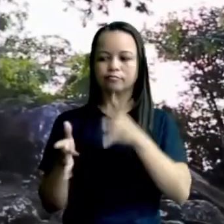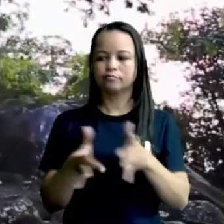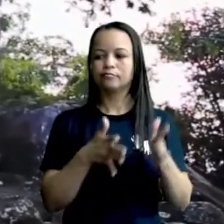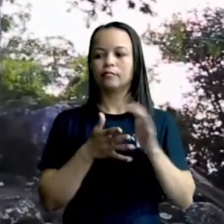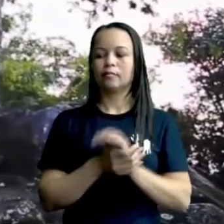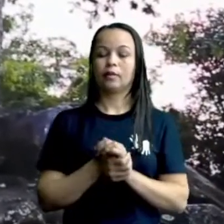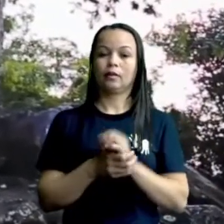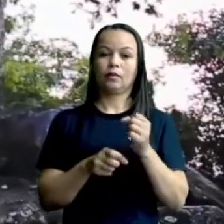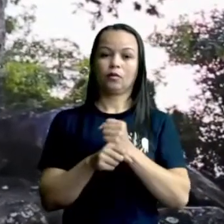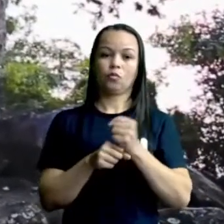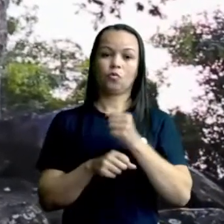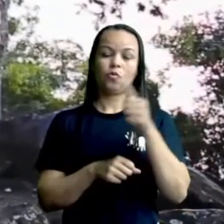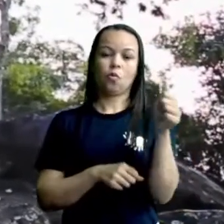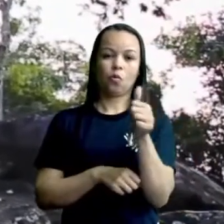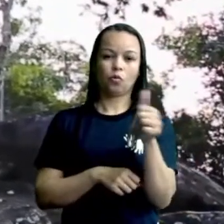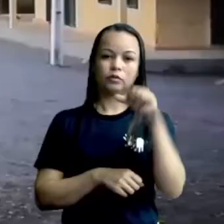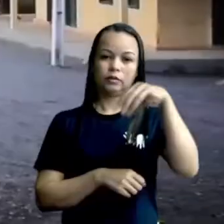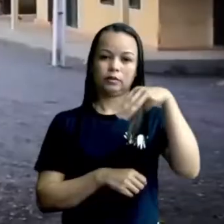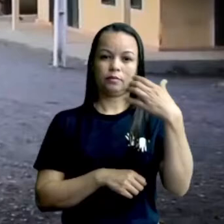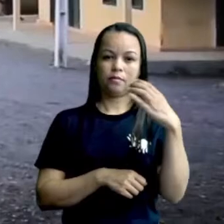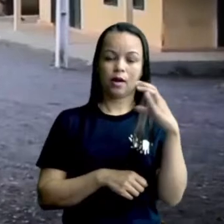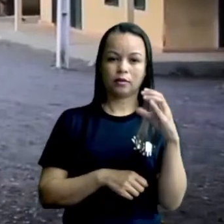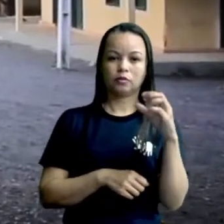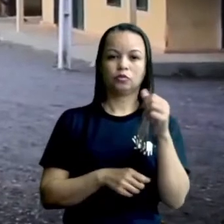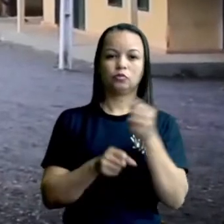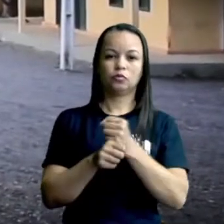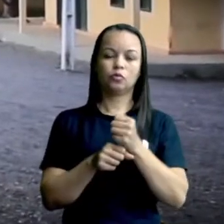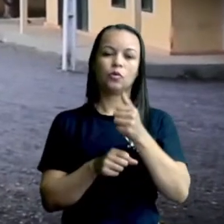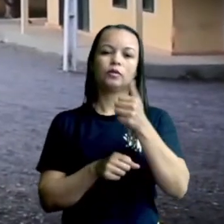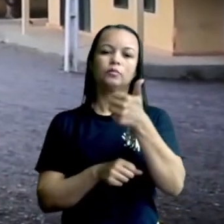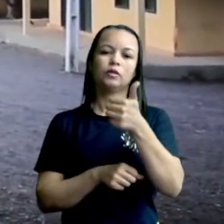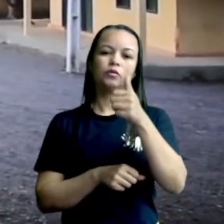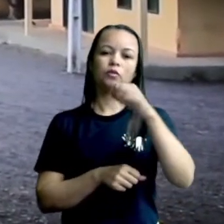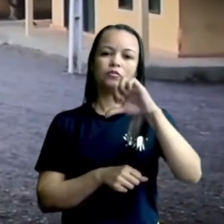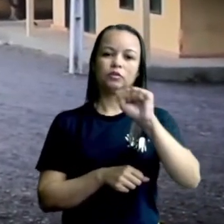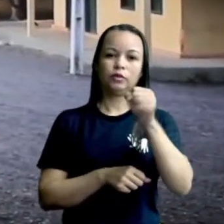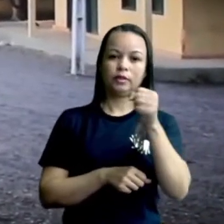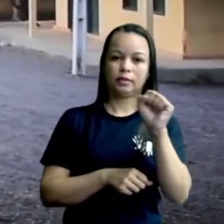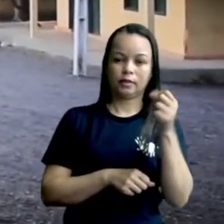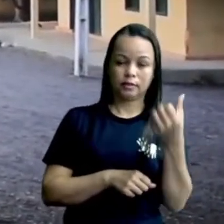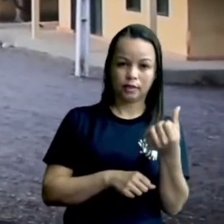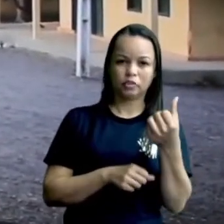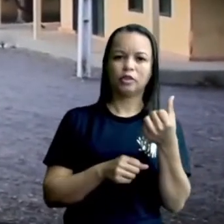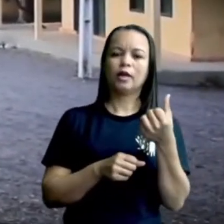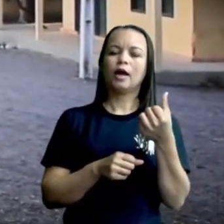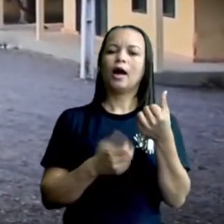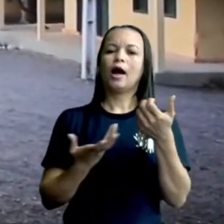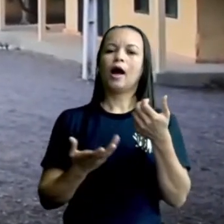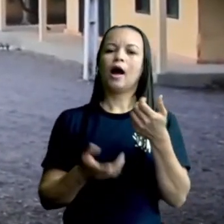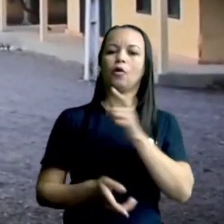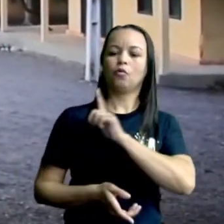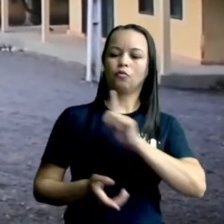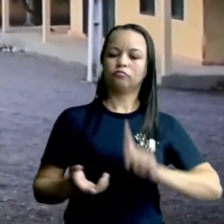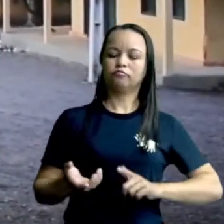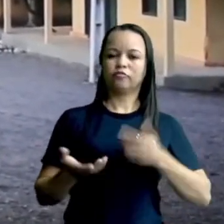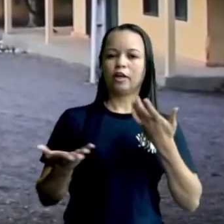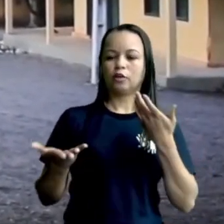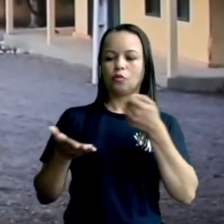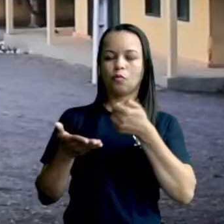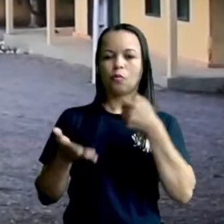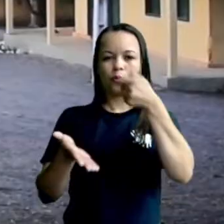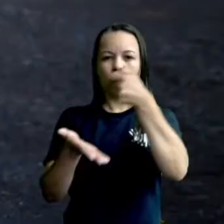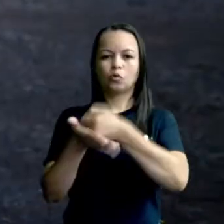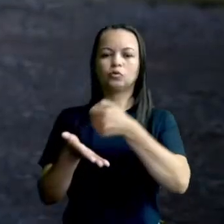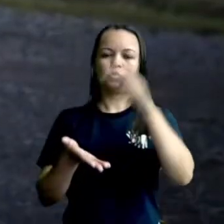Em 11 de março de 1986, o governo estadual homologou o tombamento do sítio histórico Monte